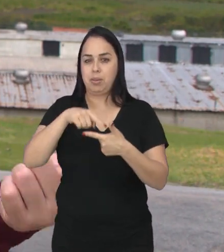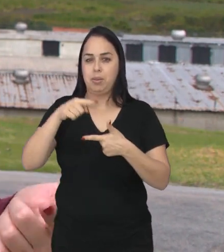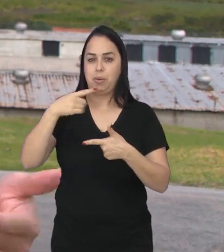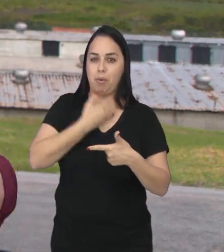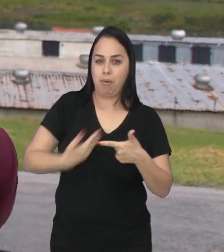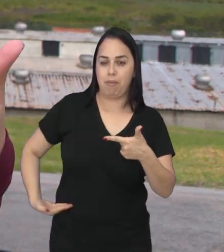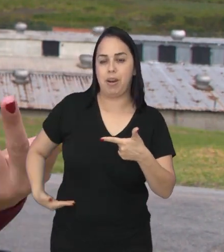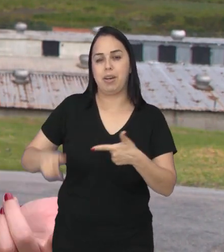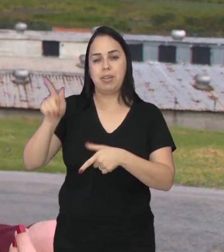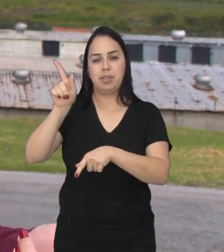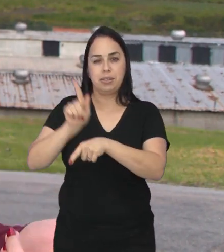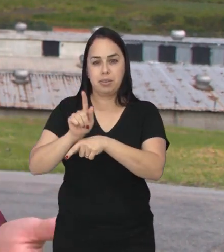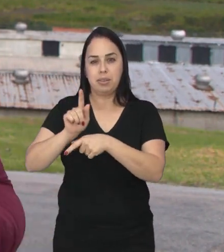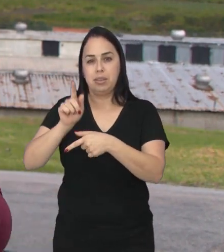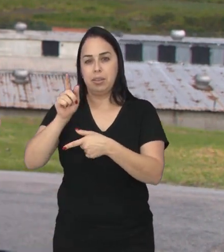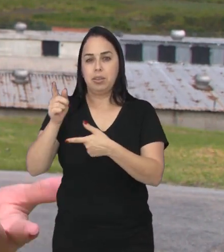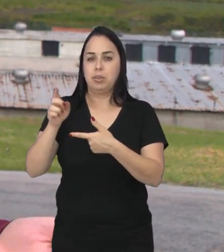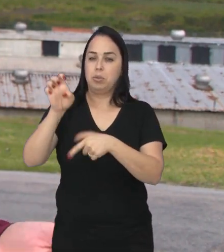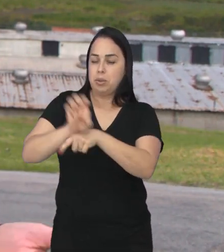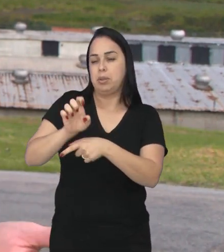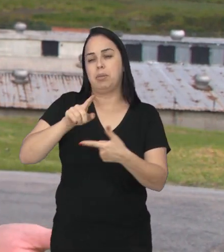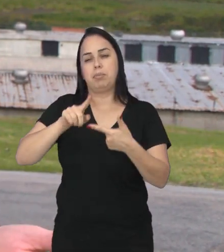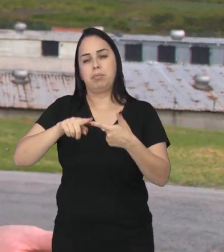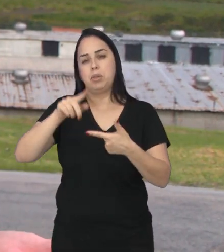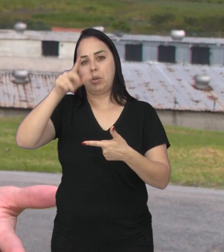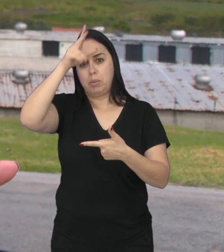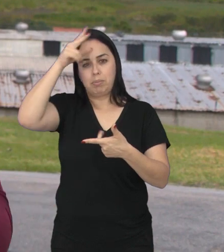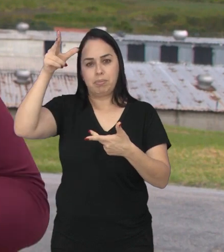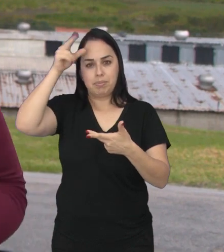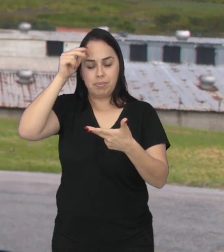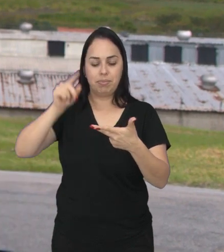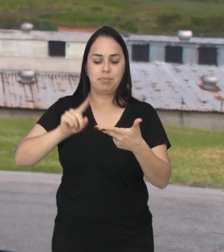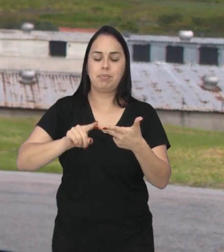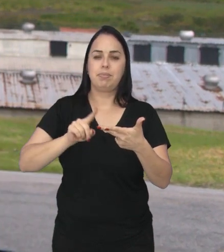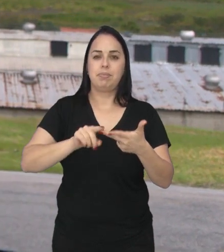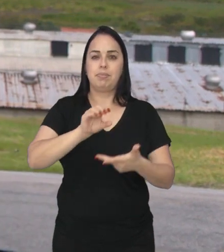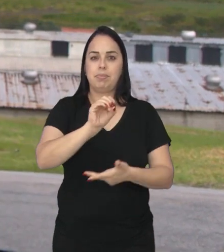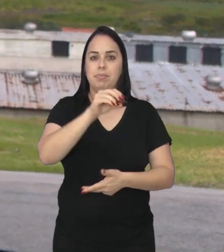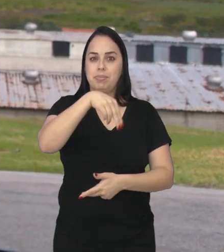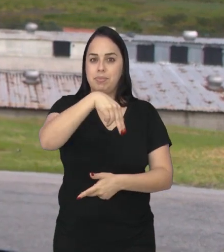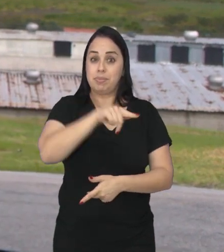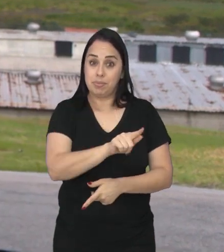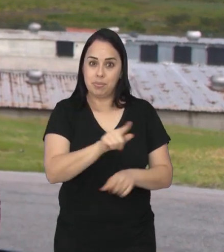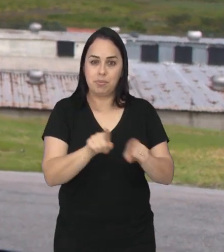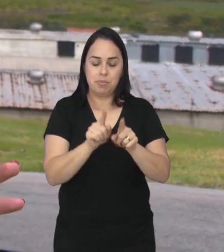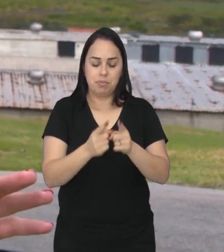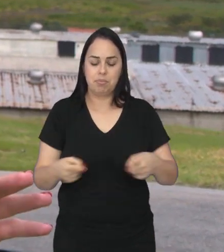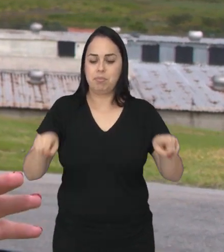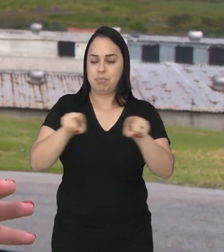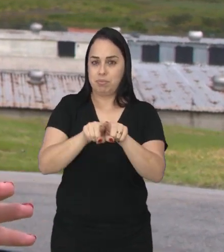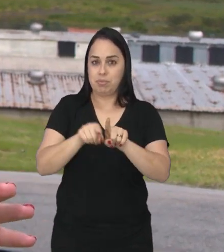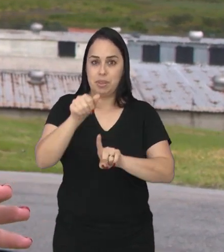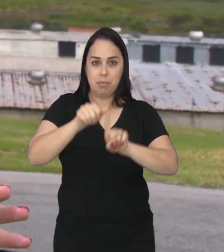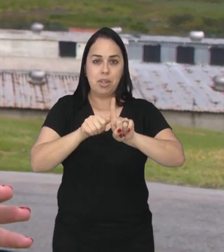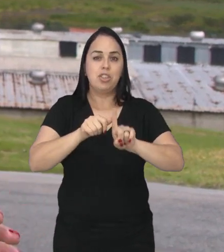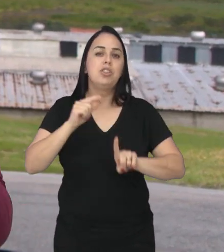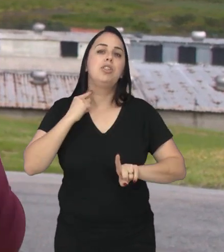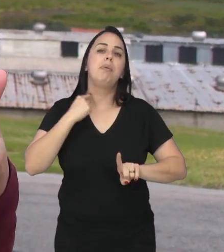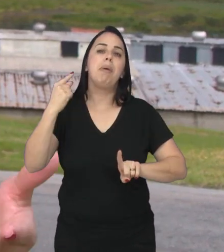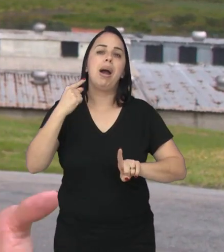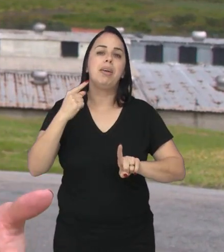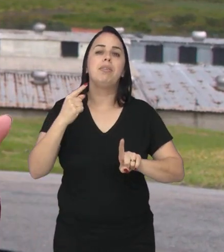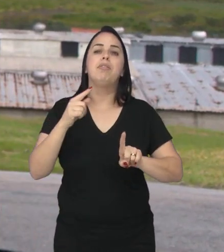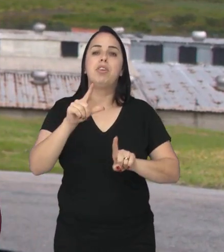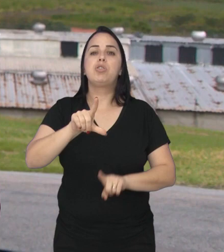Estadual Federal entidades do terceiro setor e também da iniciativa privada o mesmo de Maio foi escolhido